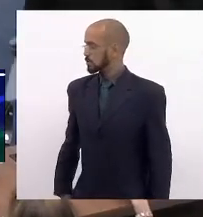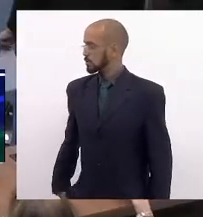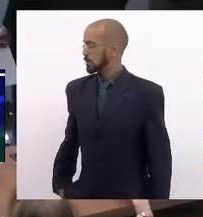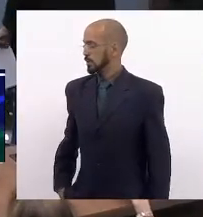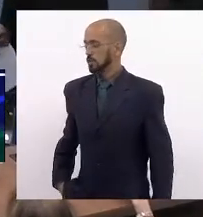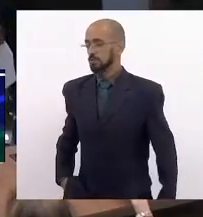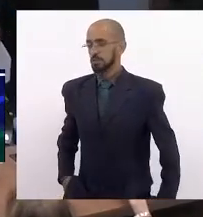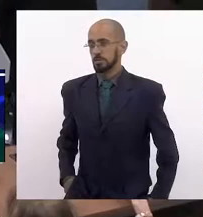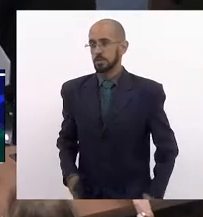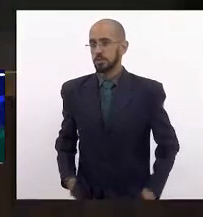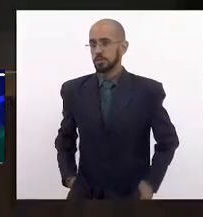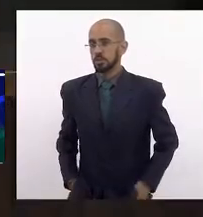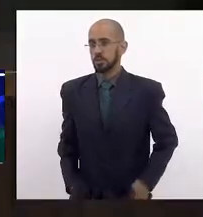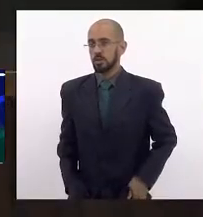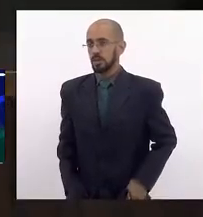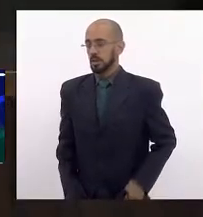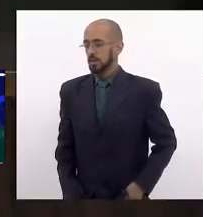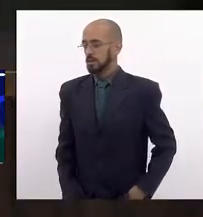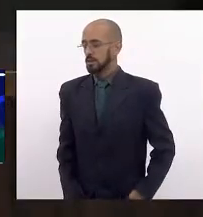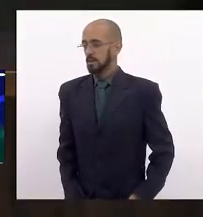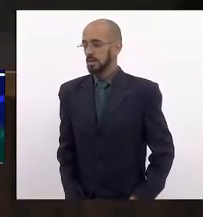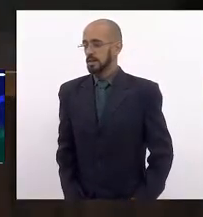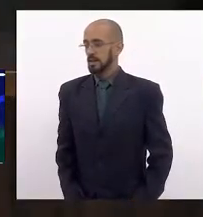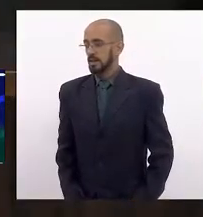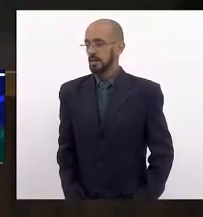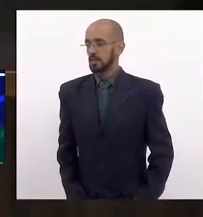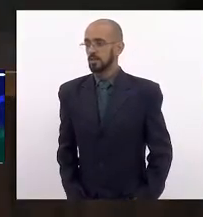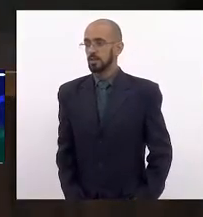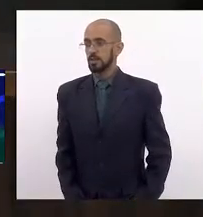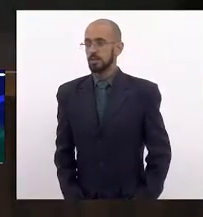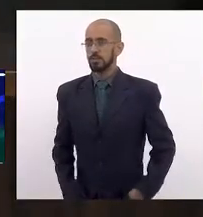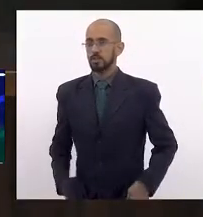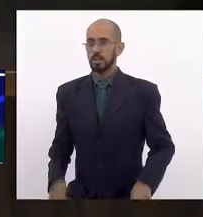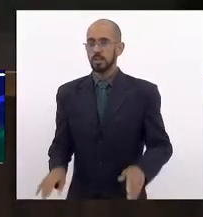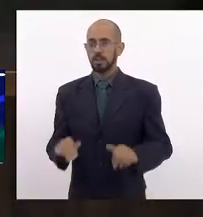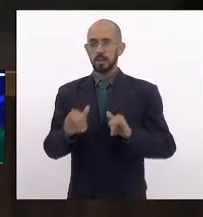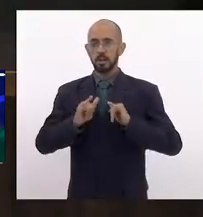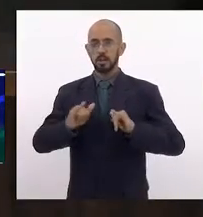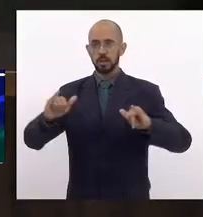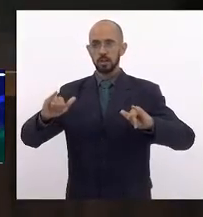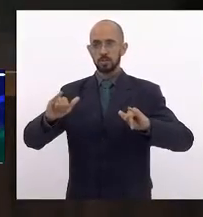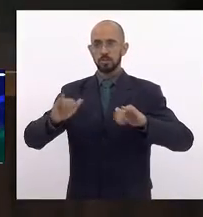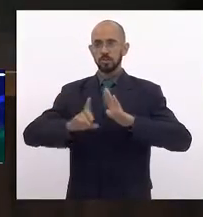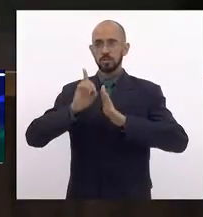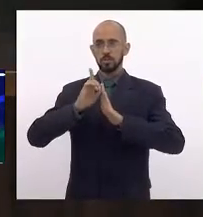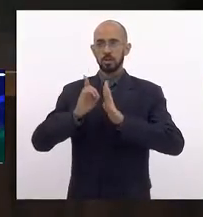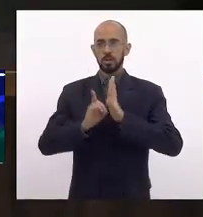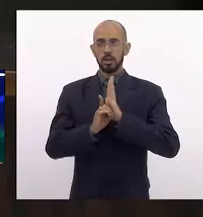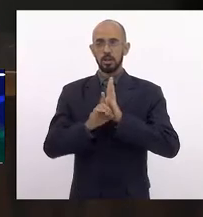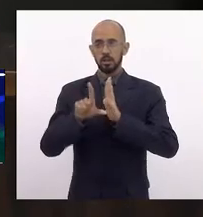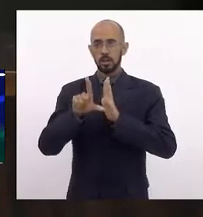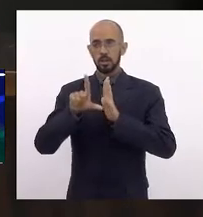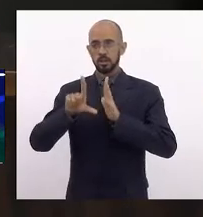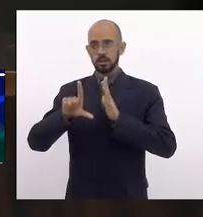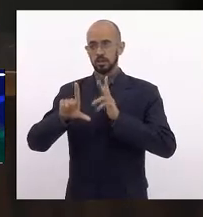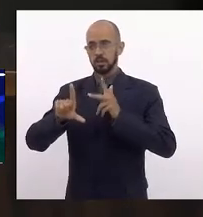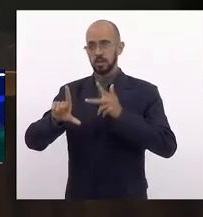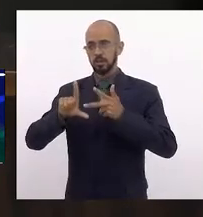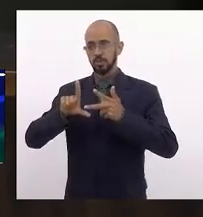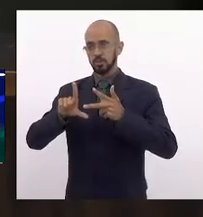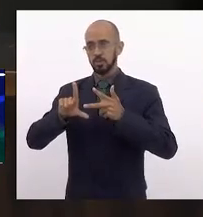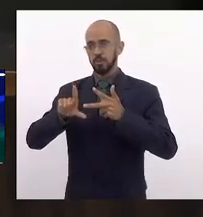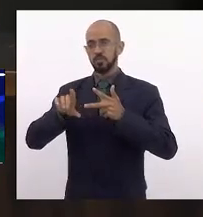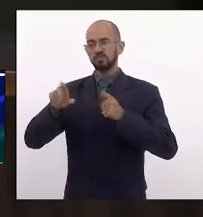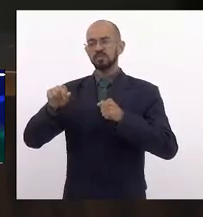o ok anuncia regime de prioridade projeto decreto legislativo 62 2021 de autoria da comissão de orçamento